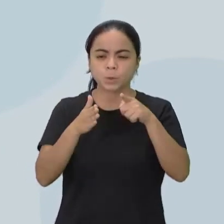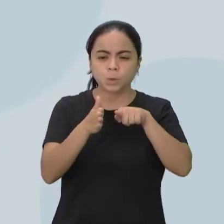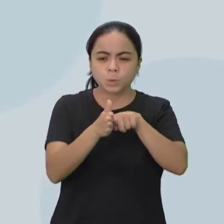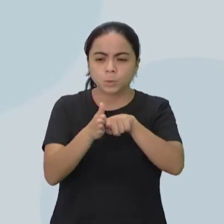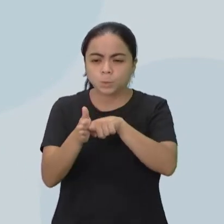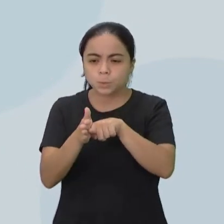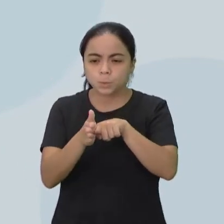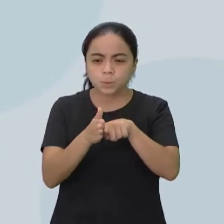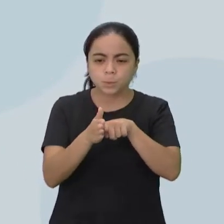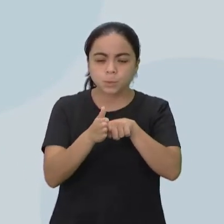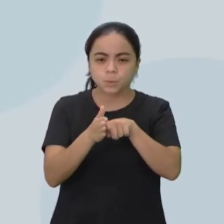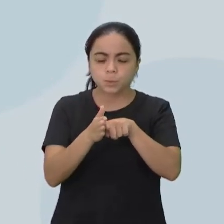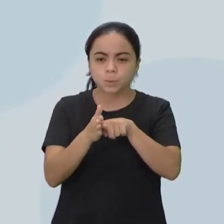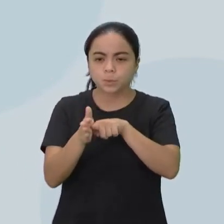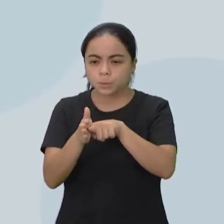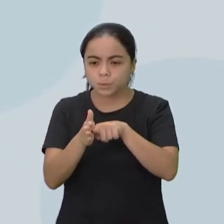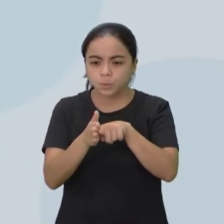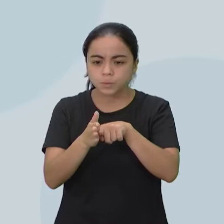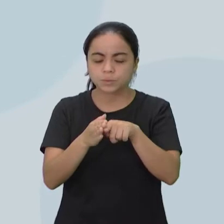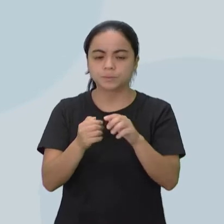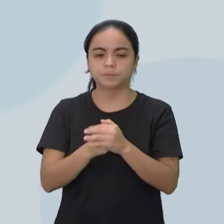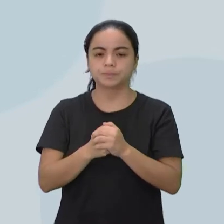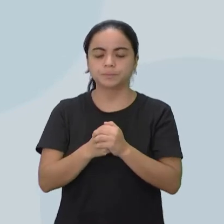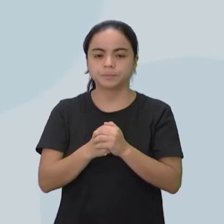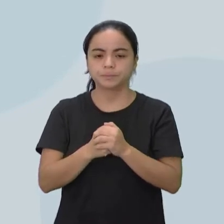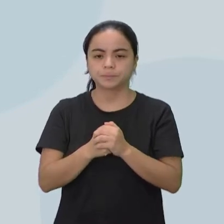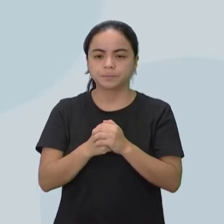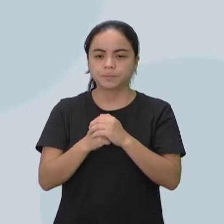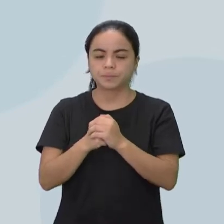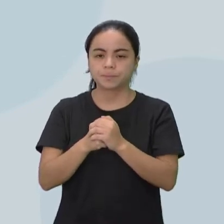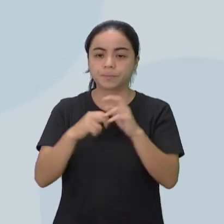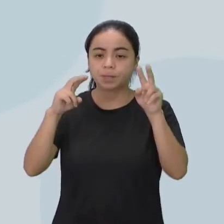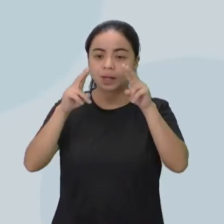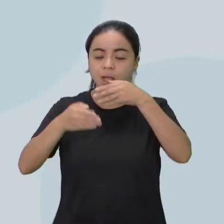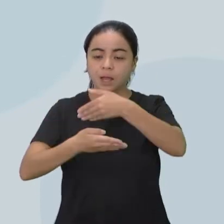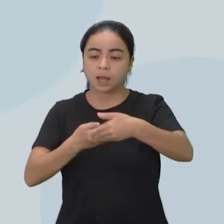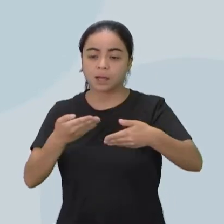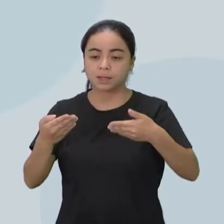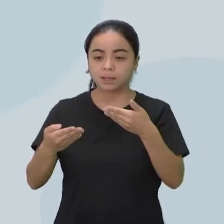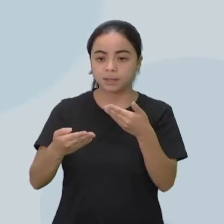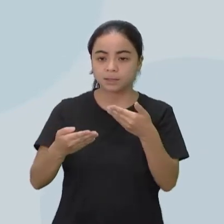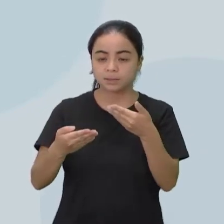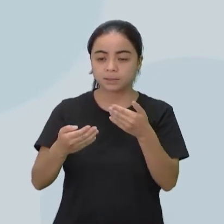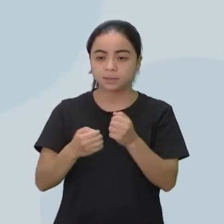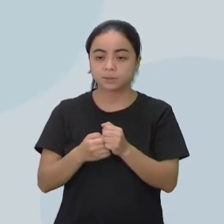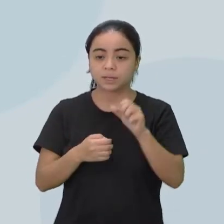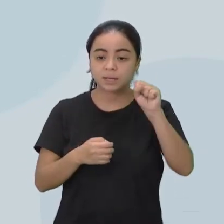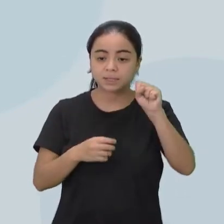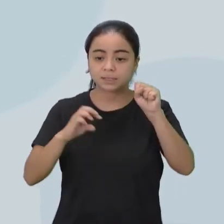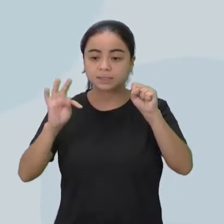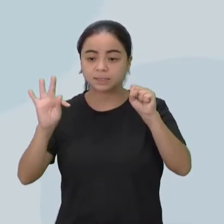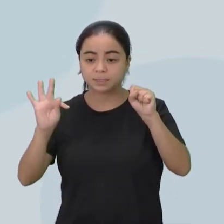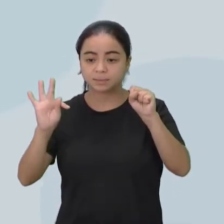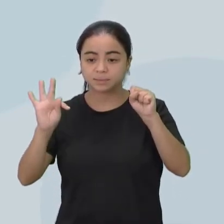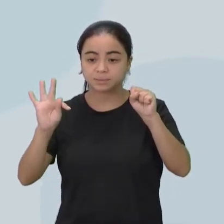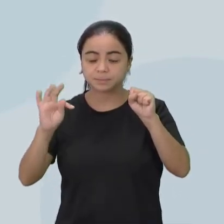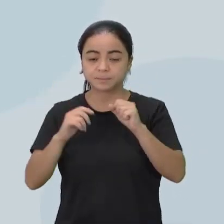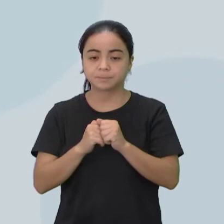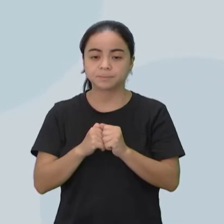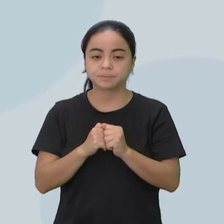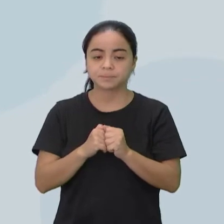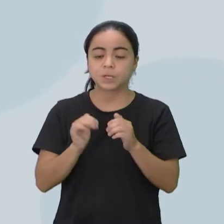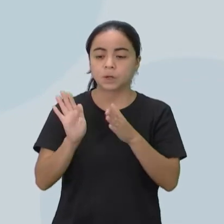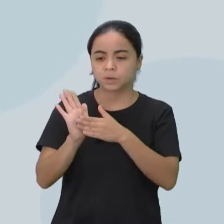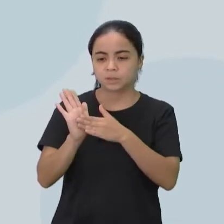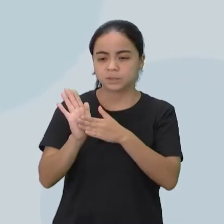investigação. Nós estamos investigando, né? Vendo alguma coisa. A relação, ou seja, a razão entre S e T. Eu vou fazer algumas aqui,